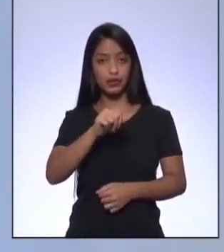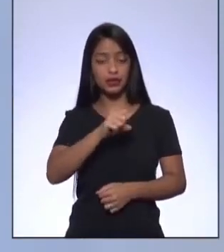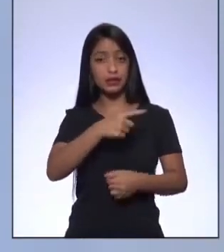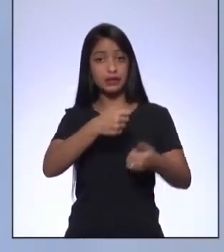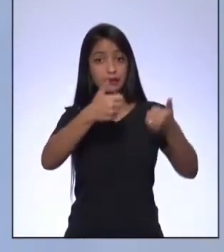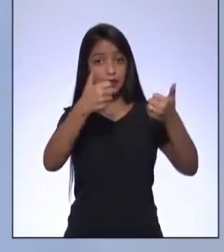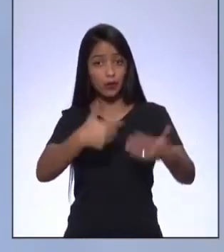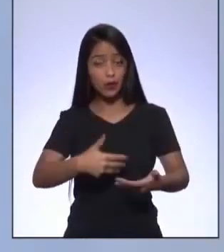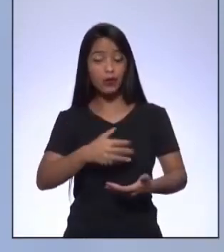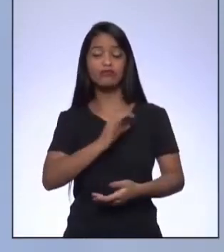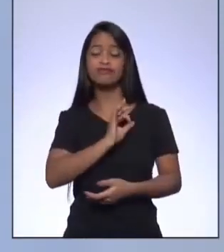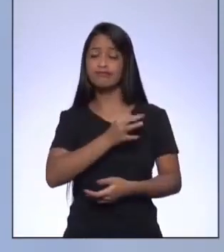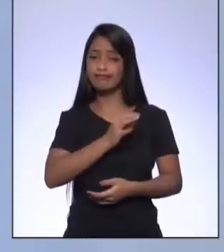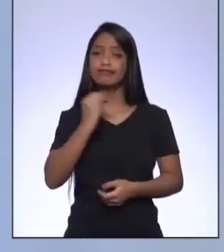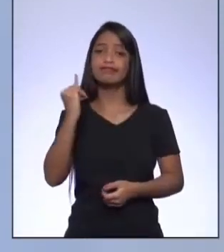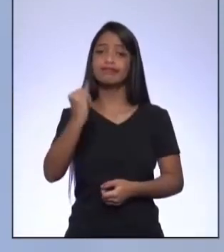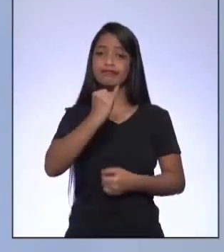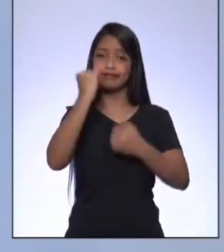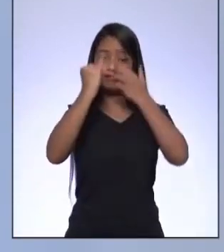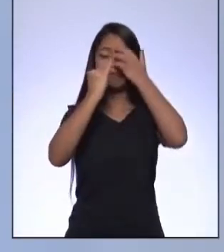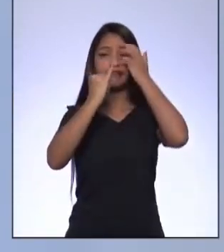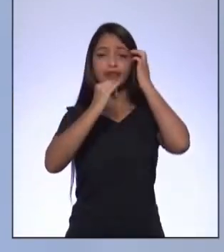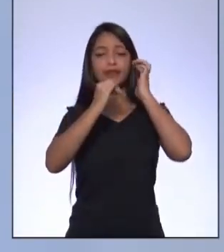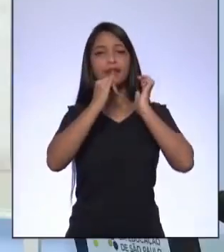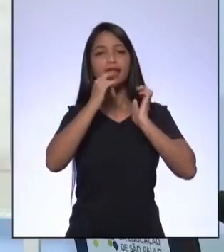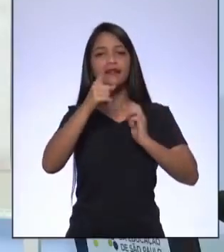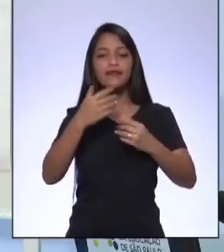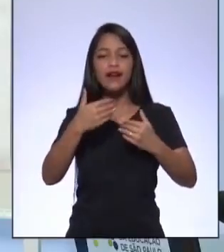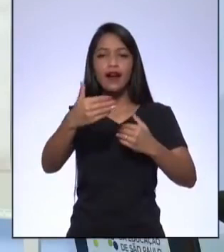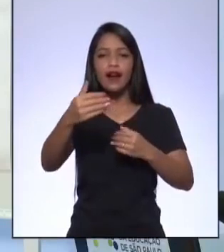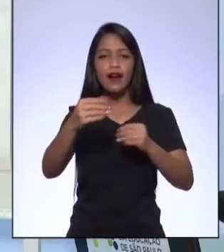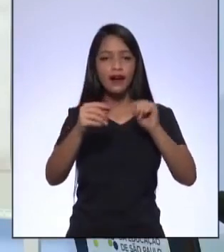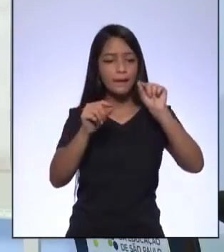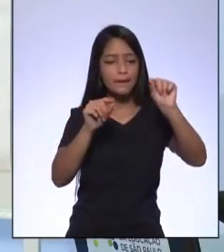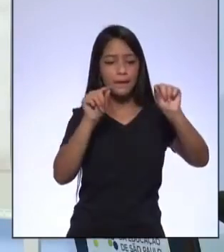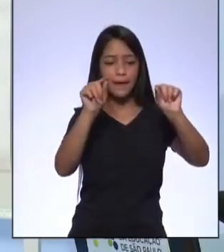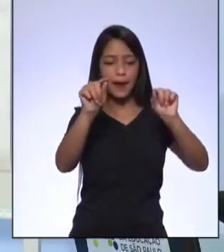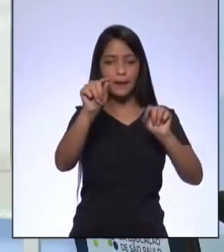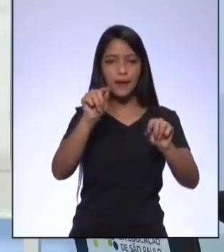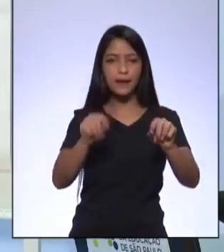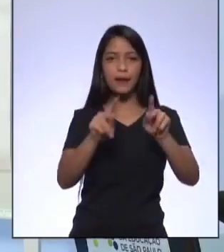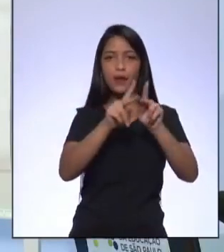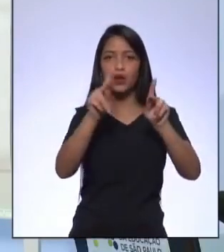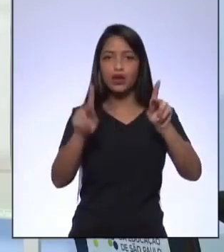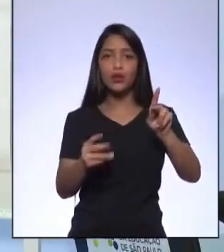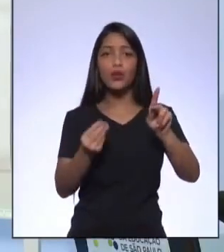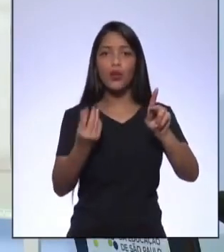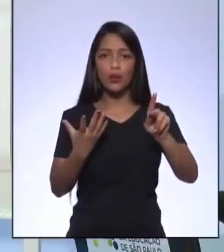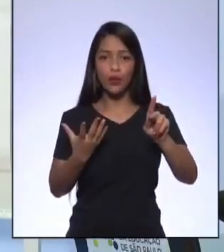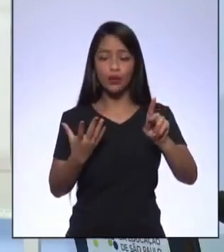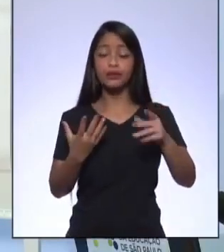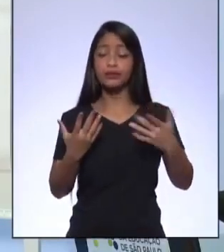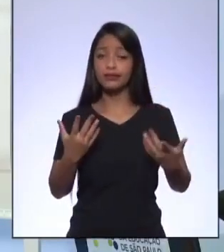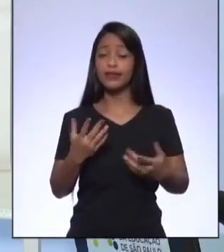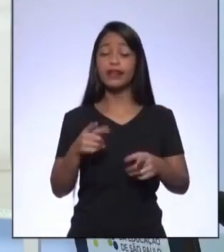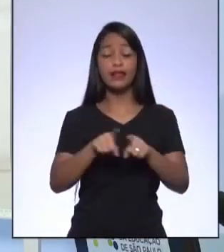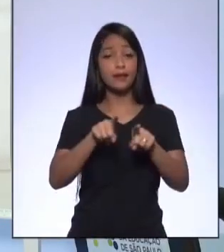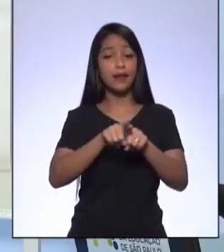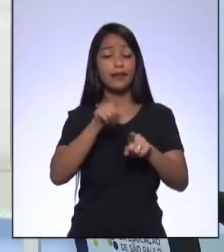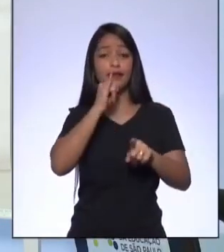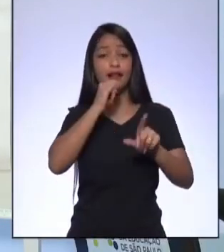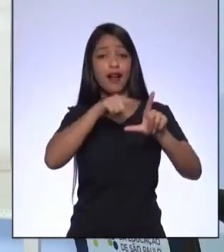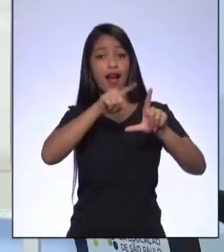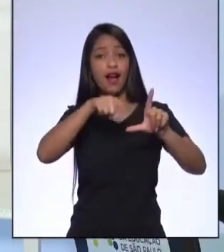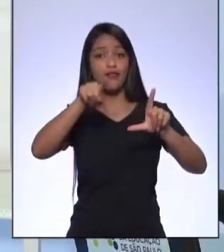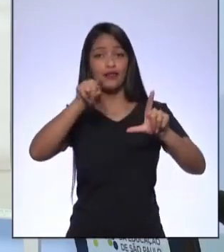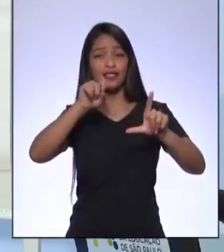principalmente na hora de você construir as figuras, os polígonos, né? Porque olha o que acontece. Gráfico, então, nem se fala, né, Jonas?